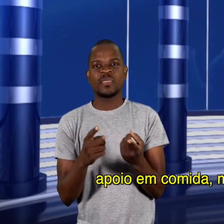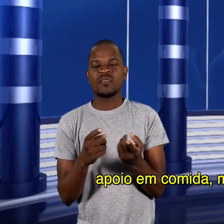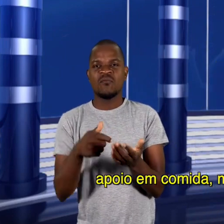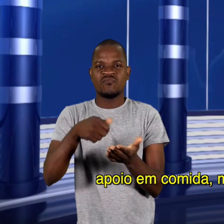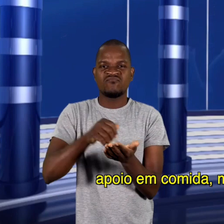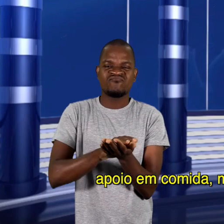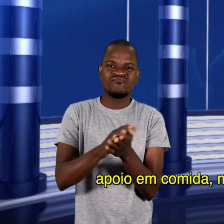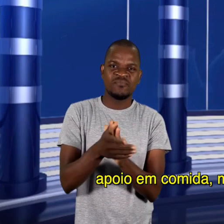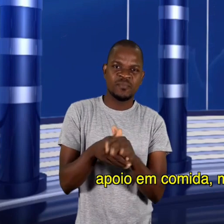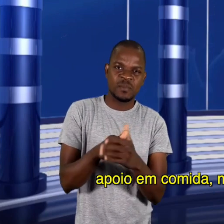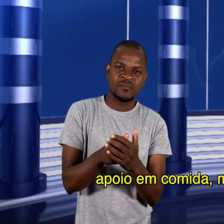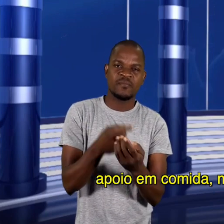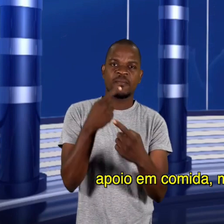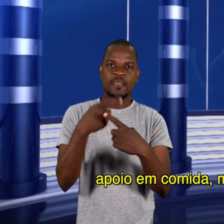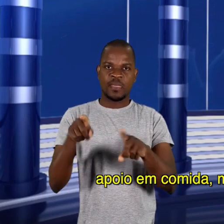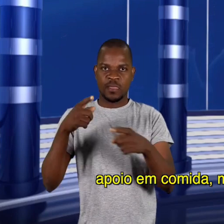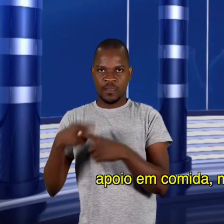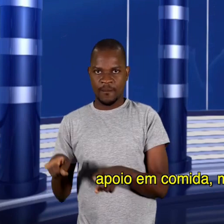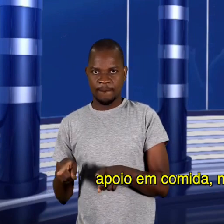apoios de máscara,